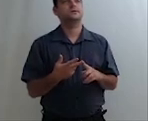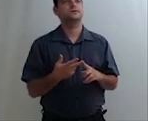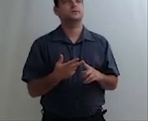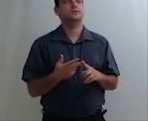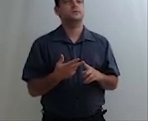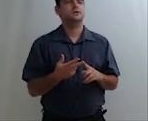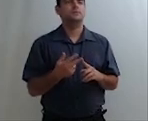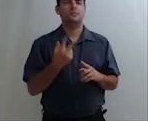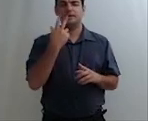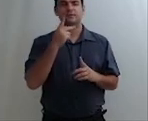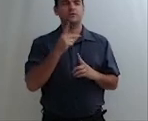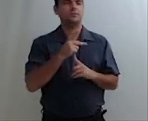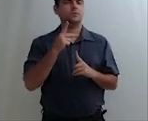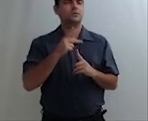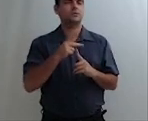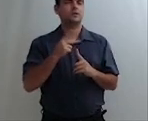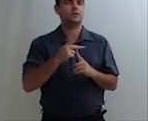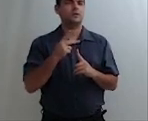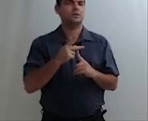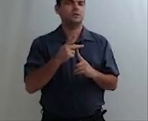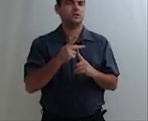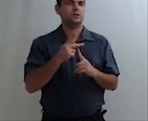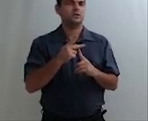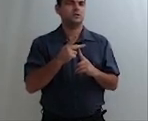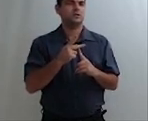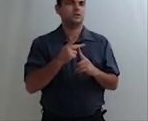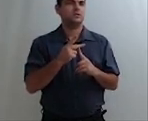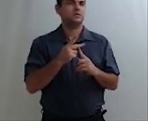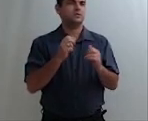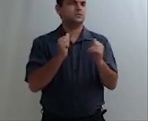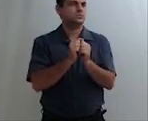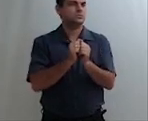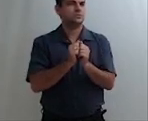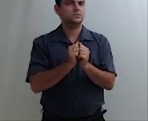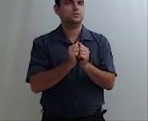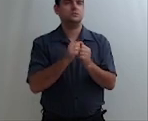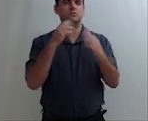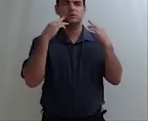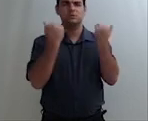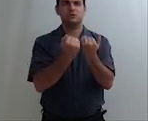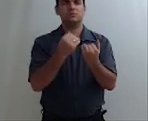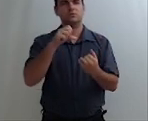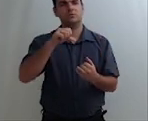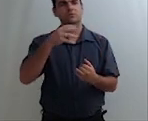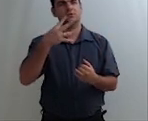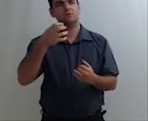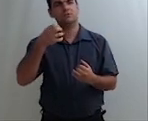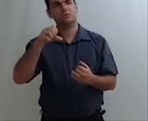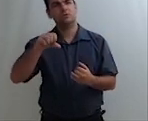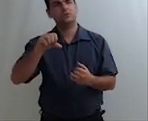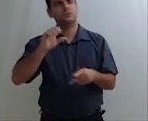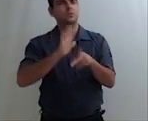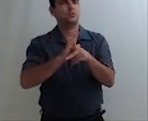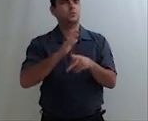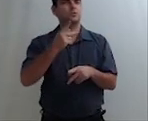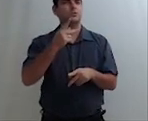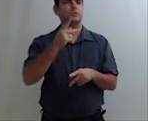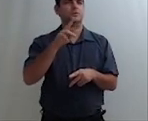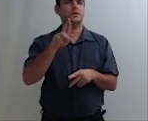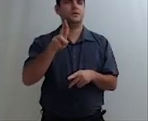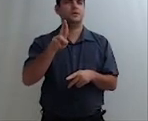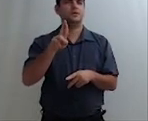portaria conjunta do no tribunal 949 do para eh PR de